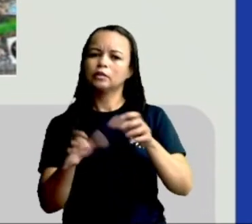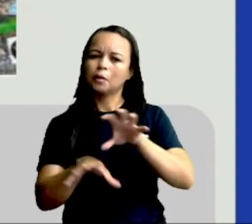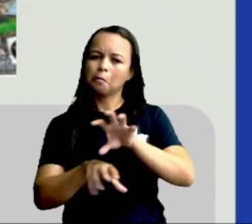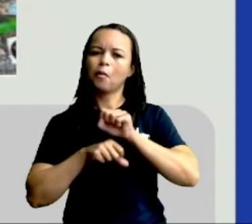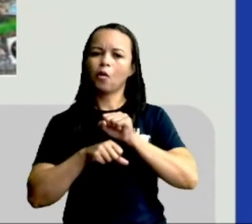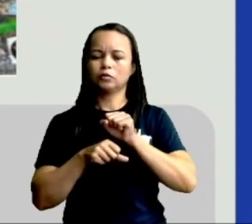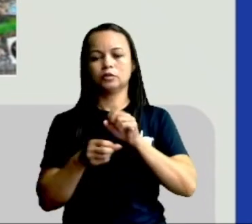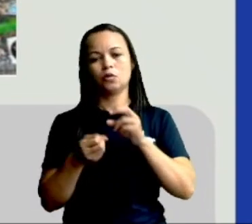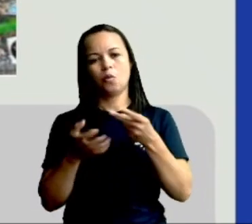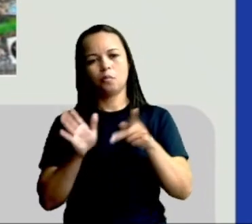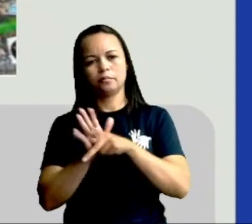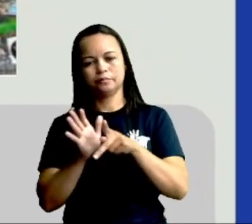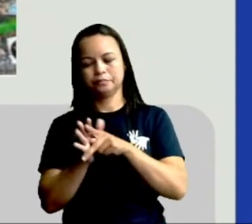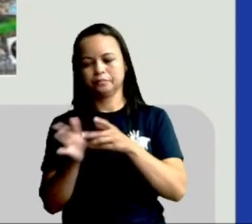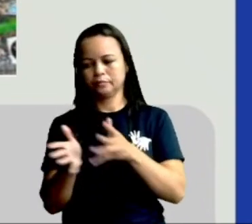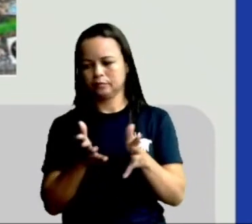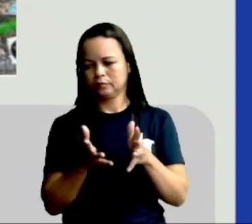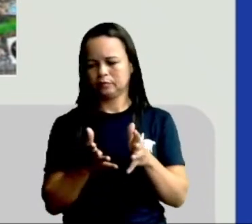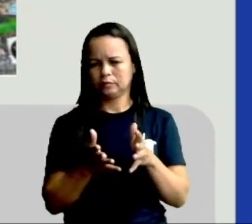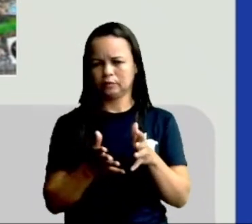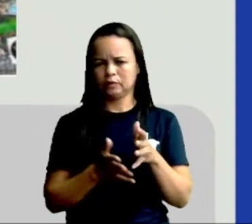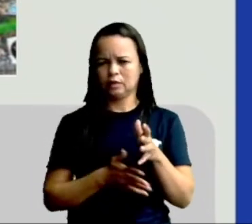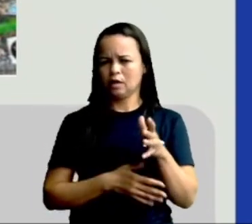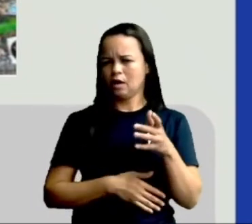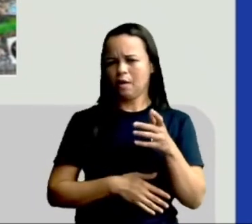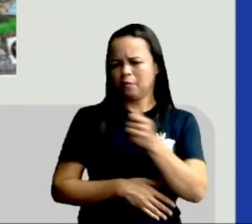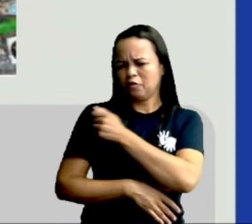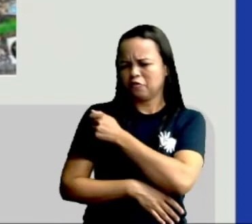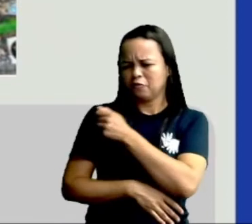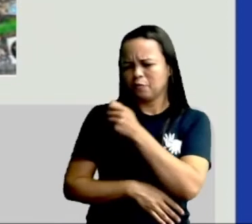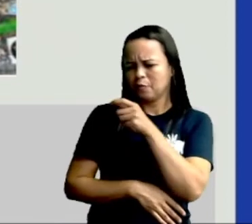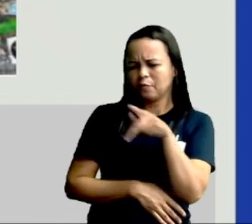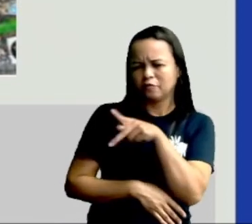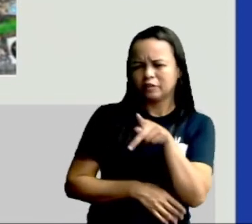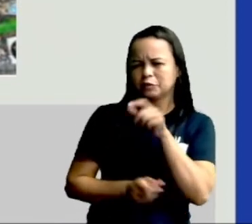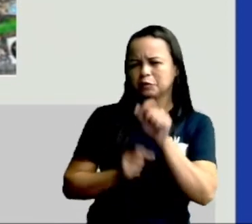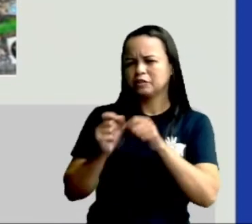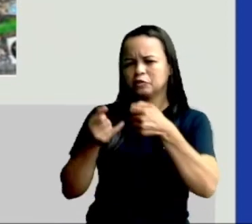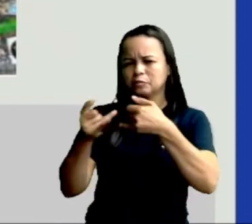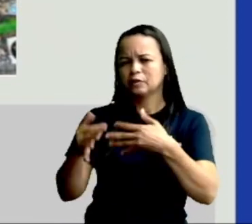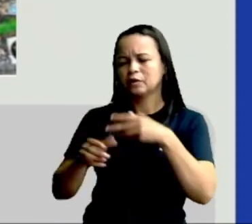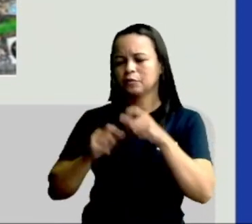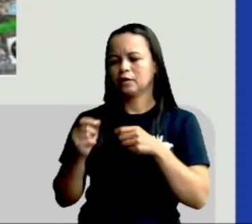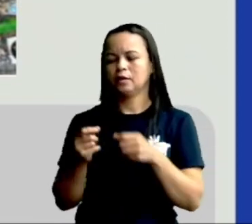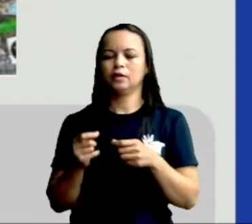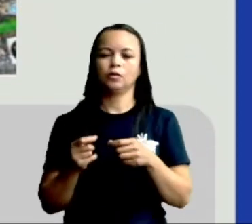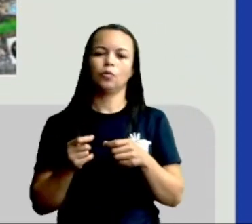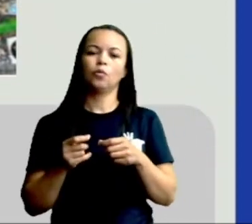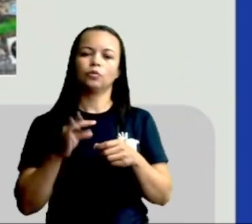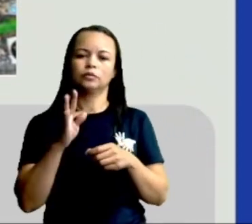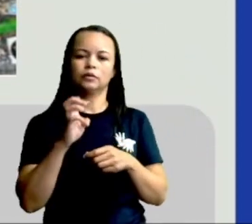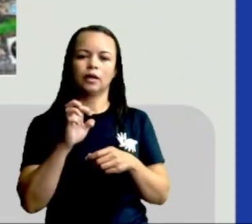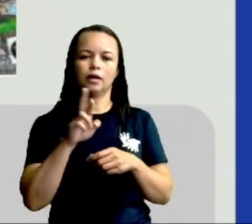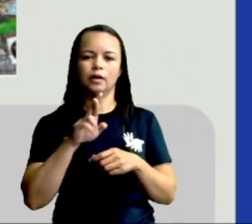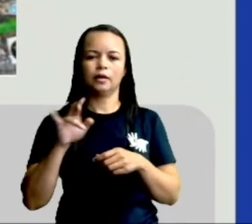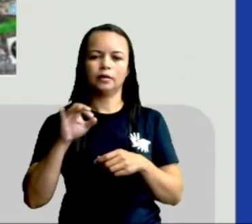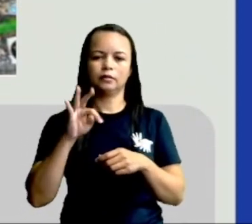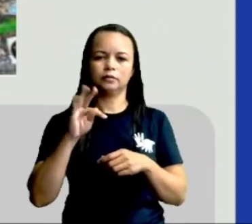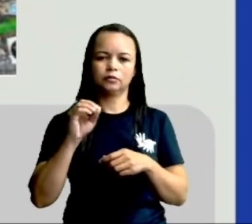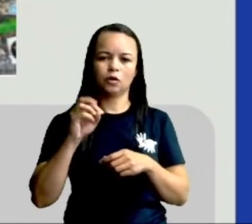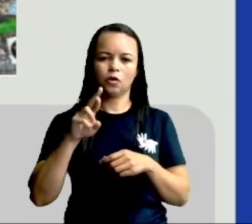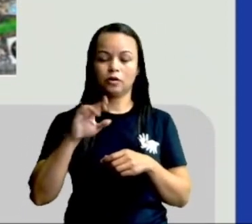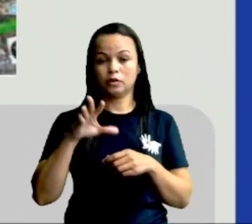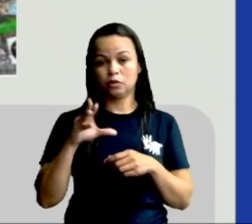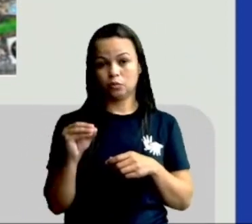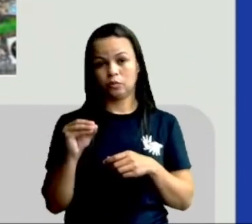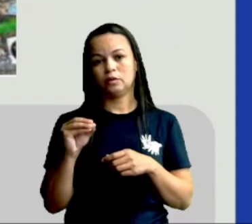que que isso quer dizer professora meu Deus é tão difícil mas olha só o território ele vem de uma palavra do latim chamada